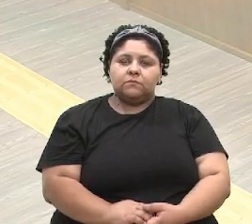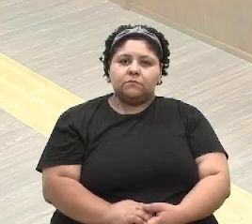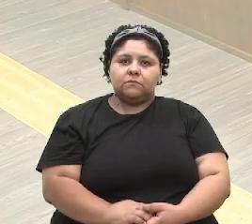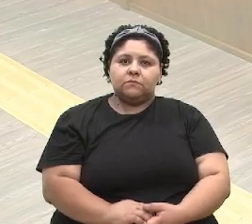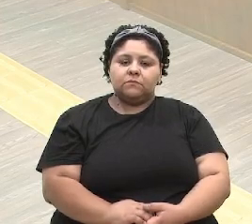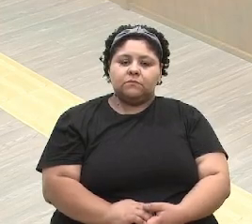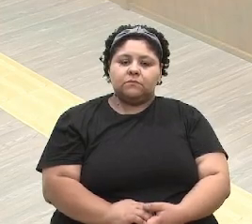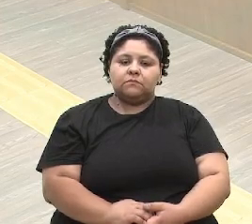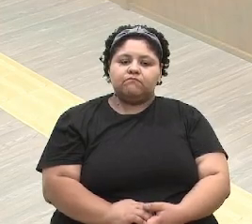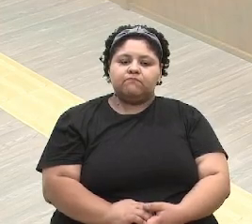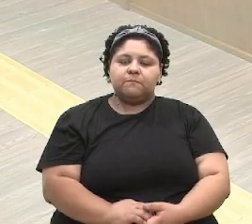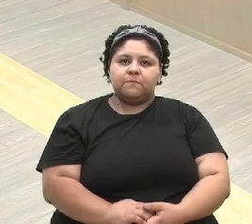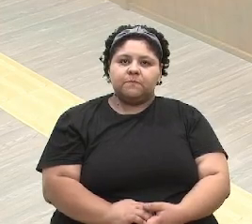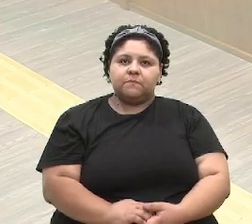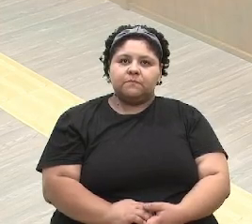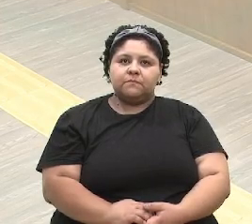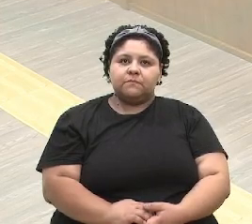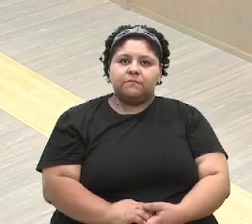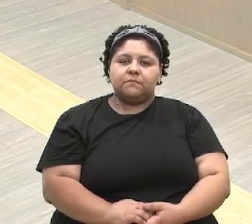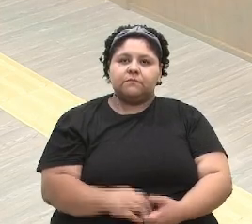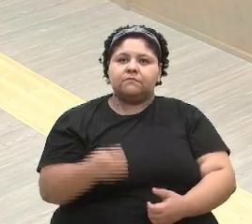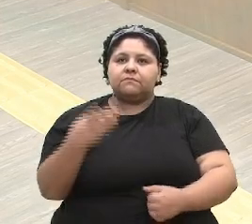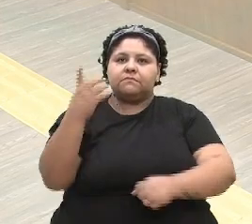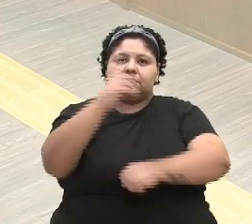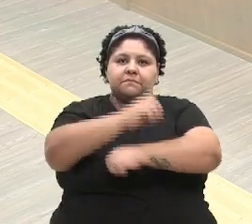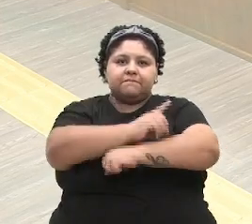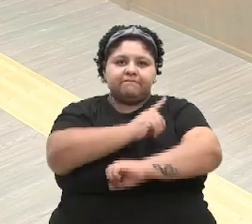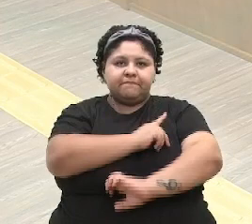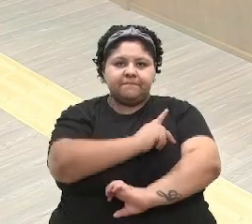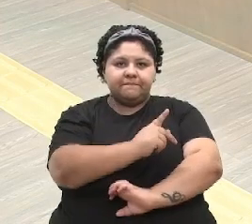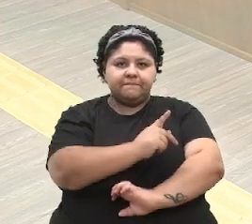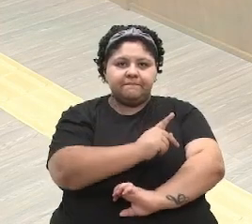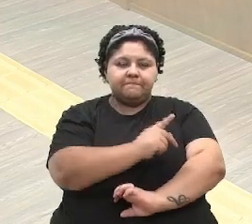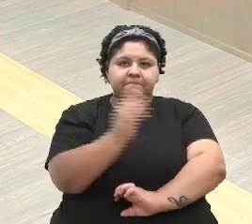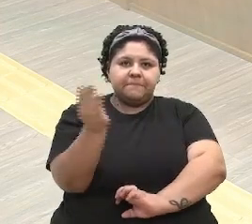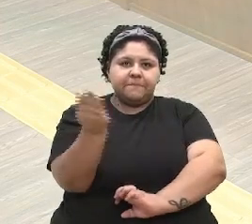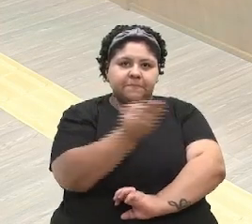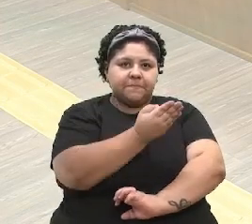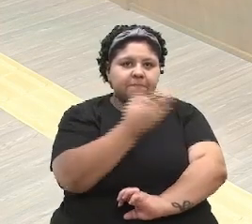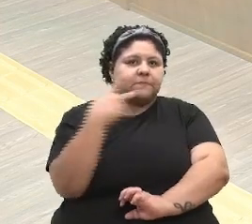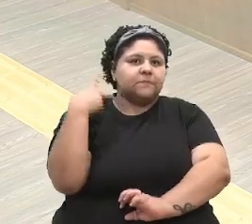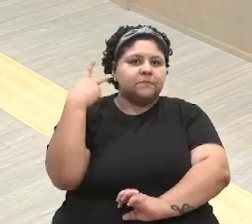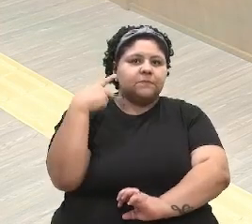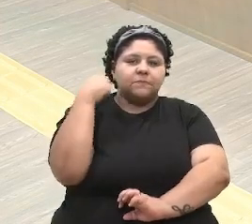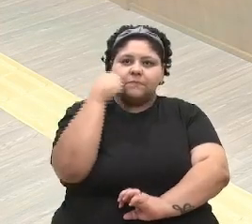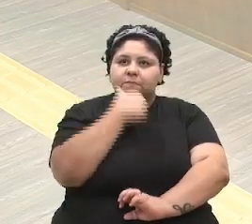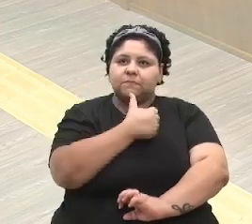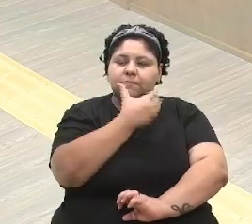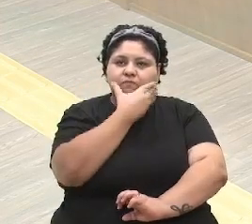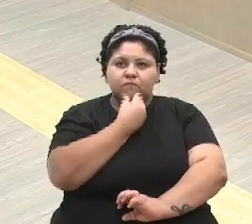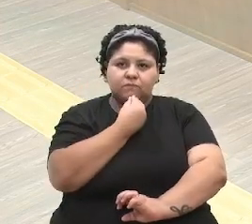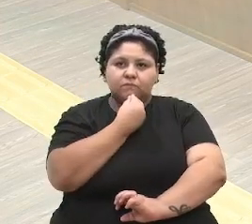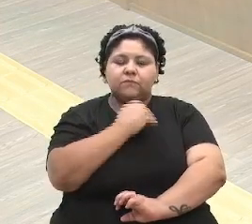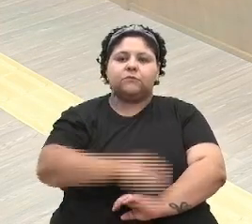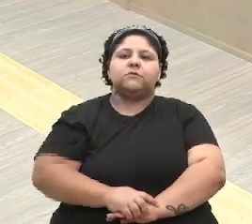Alô? Agora sim. Bom dia, senhor presidente, senhoras vereadoras, senhores